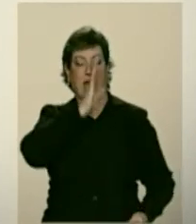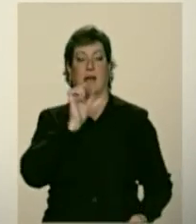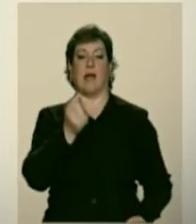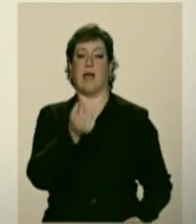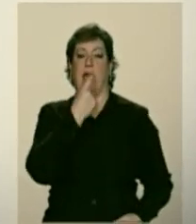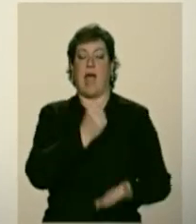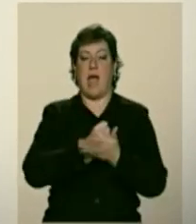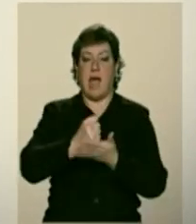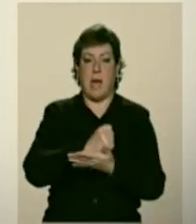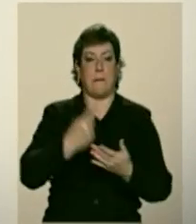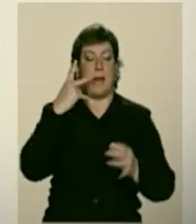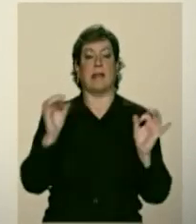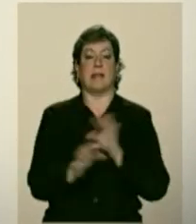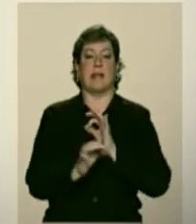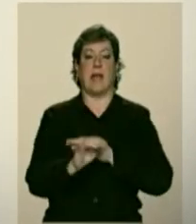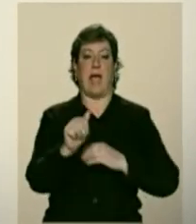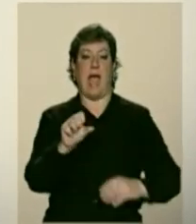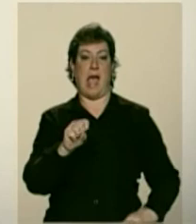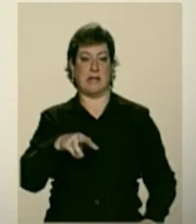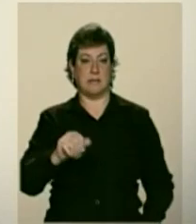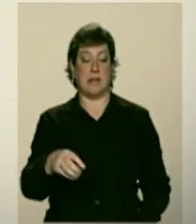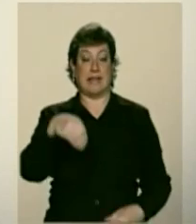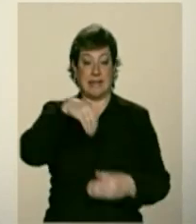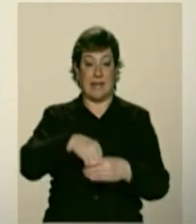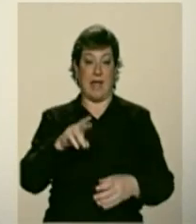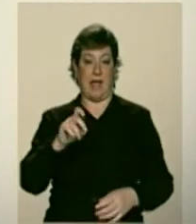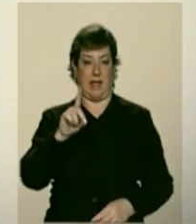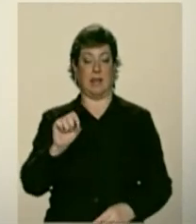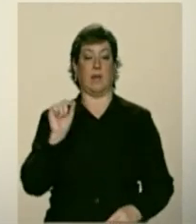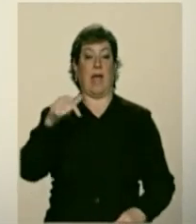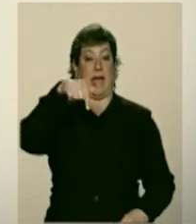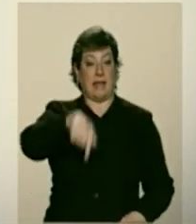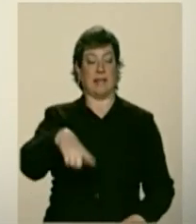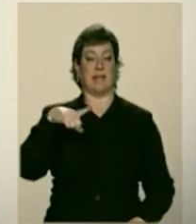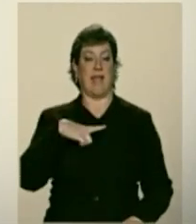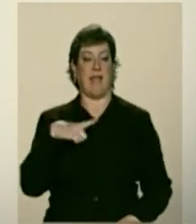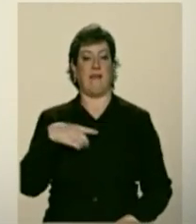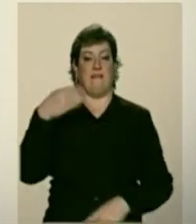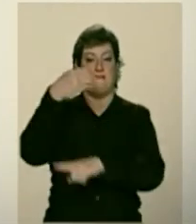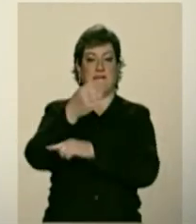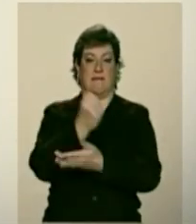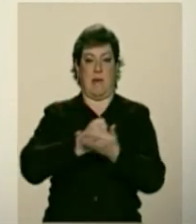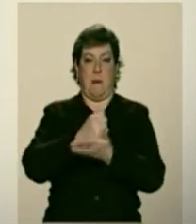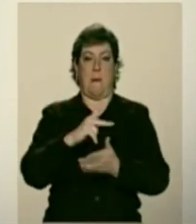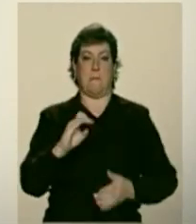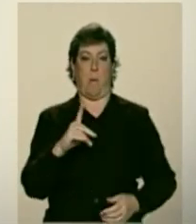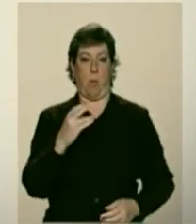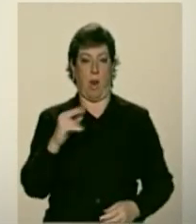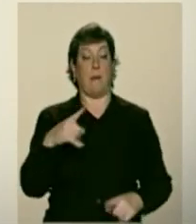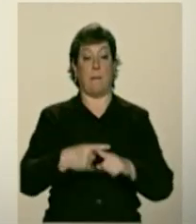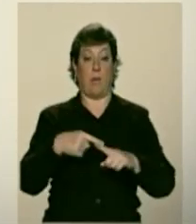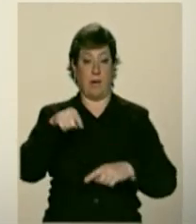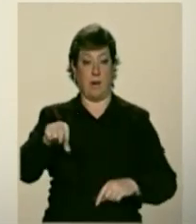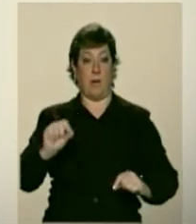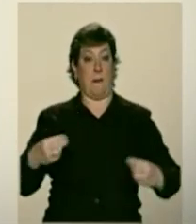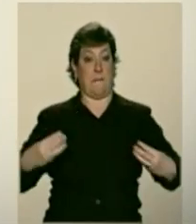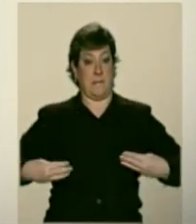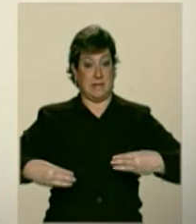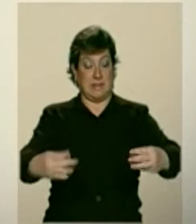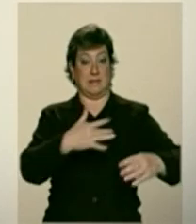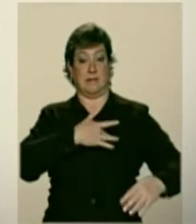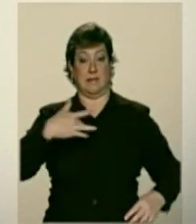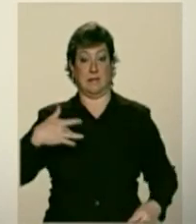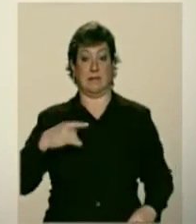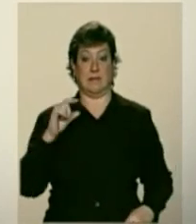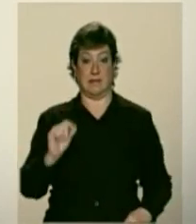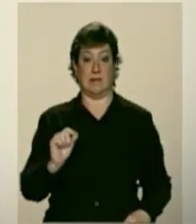remédios para o tratamento da asma na rede. Aqui tem farmácia popular. Porque o Ministério da Saúde, Luciano,